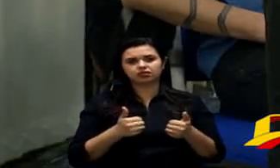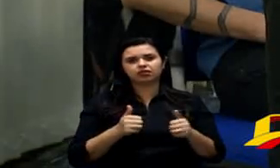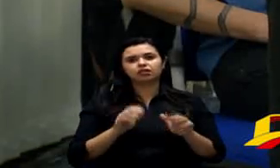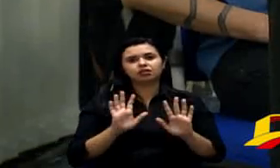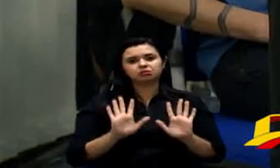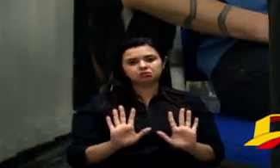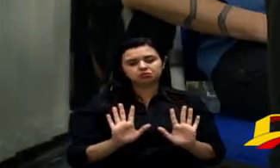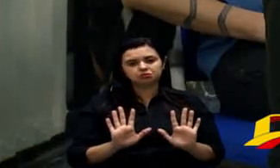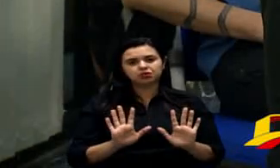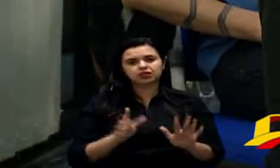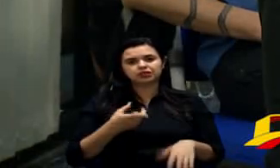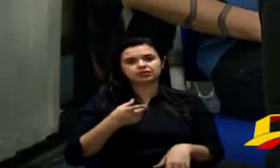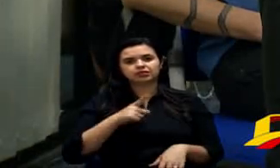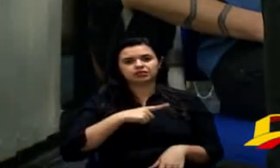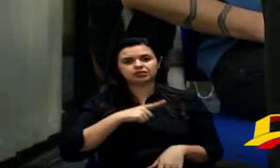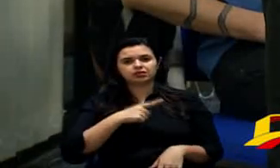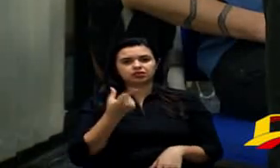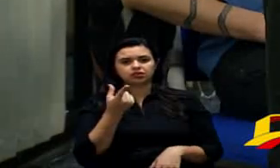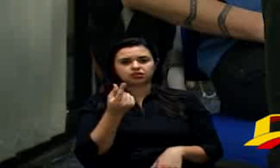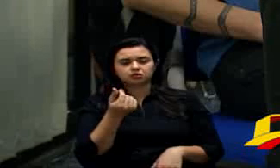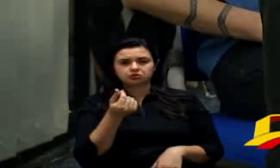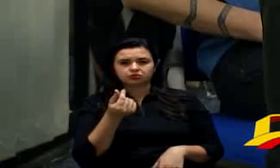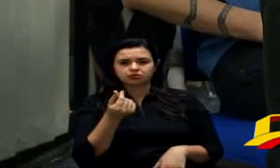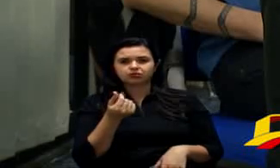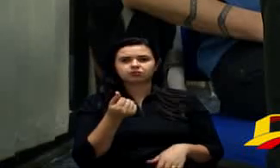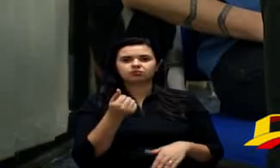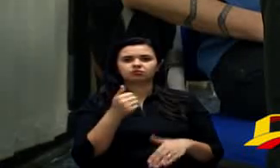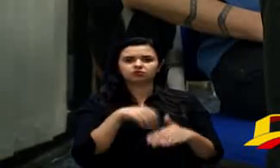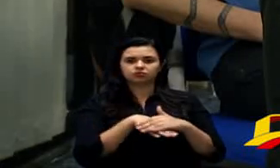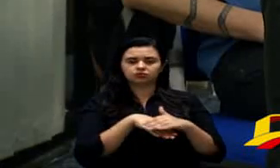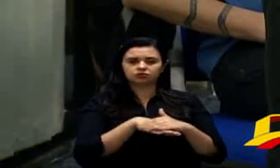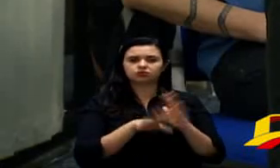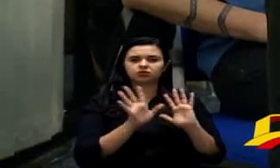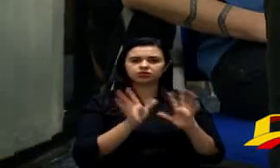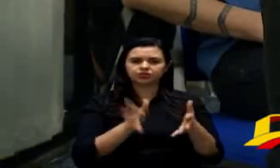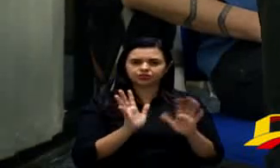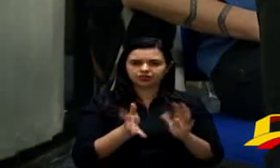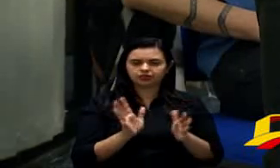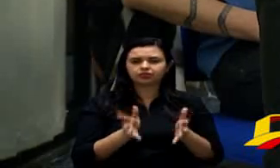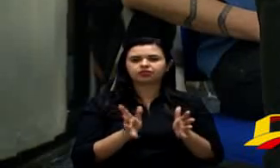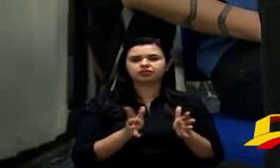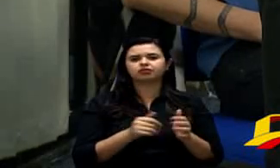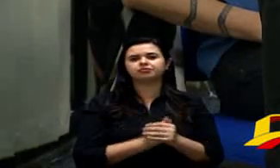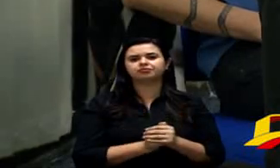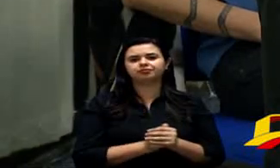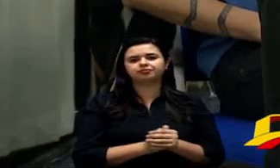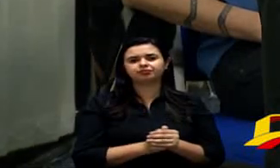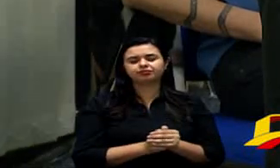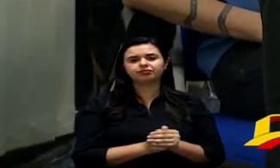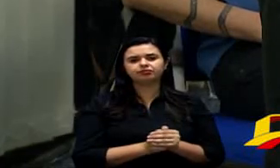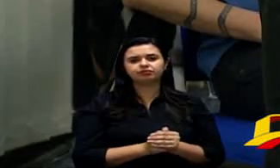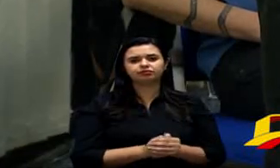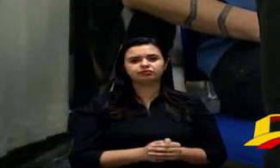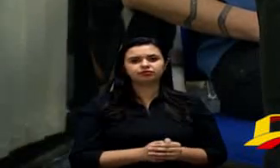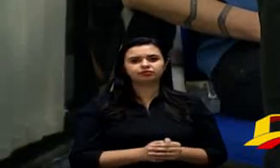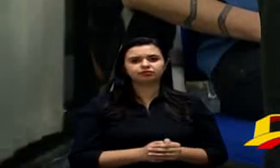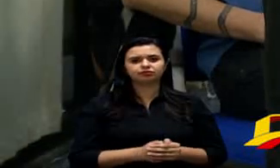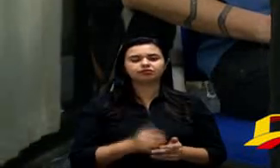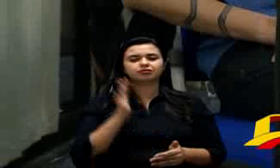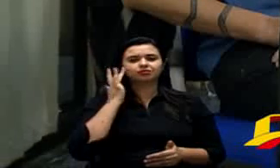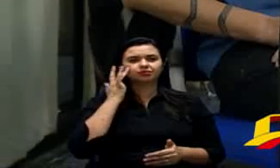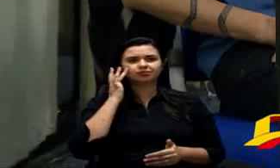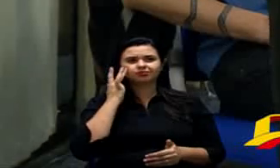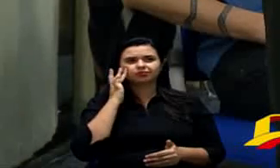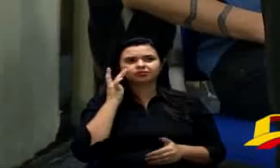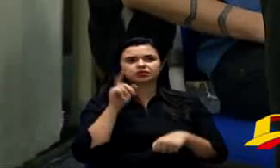recursos, só já vou finalizar, teriam esses recursos já disponíveis? Quanto tempo isso demorará? Então, acho que não dá para